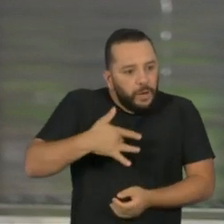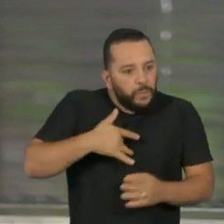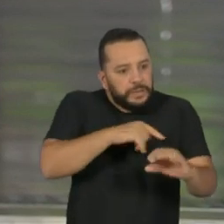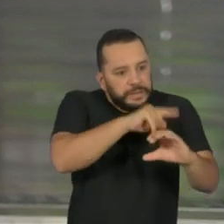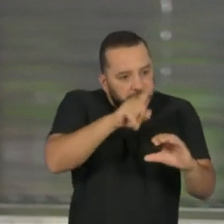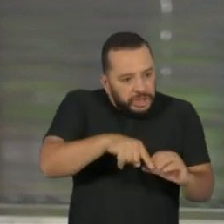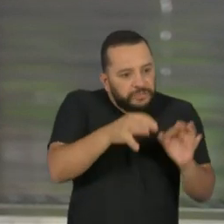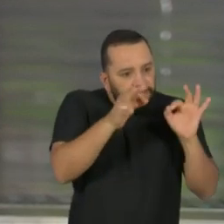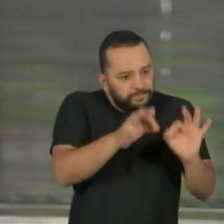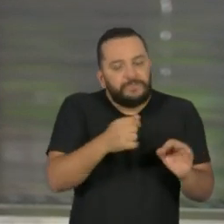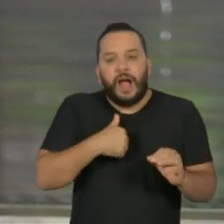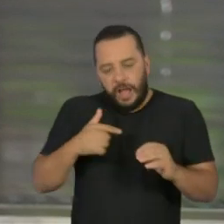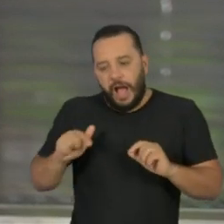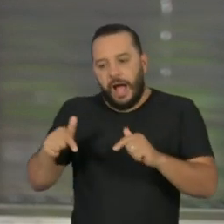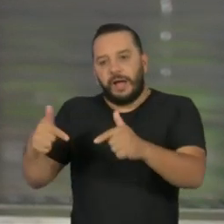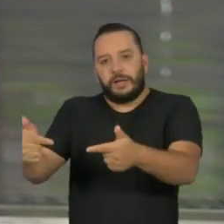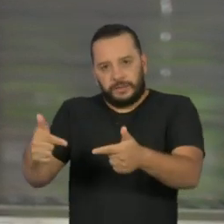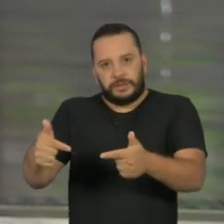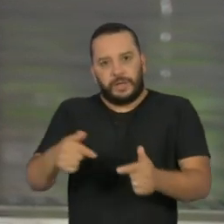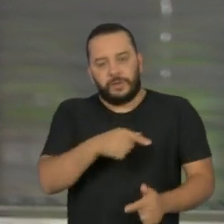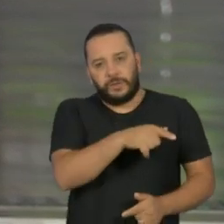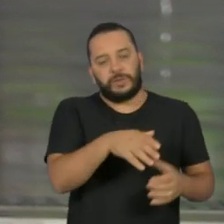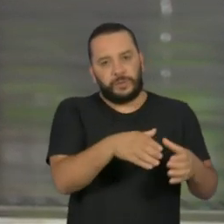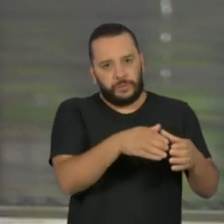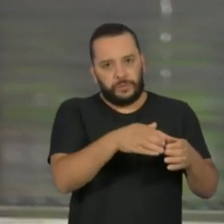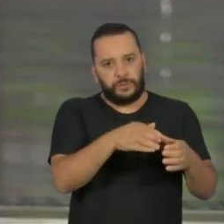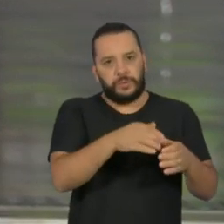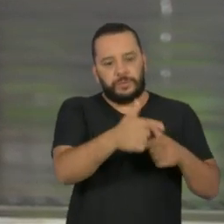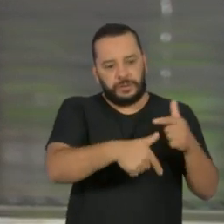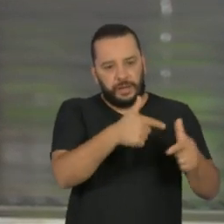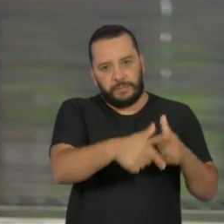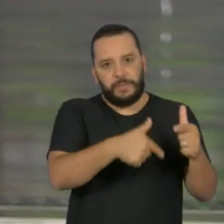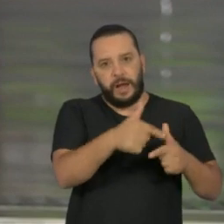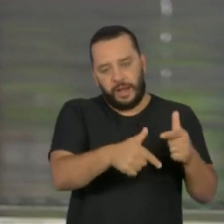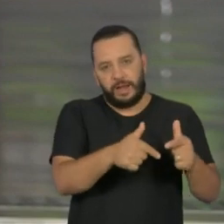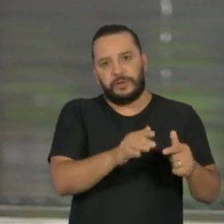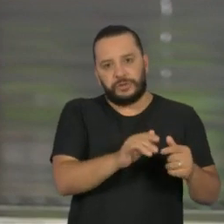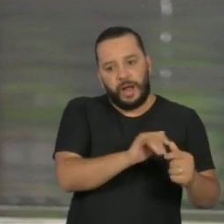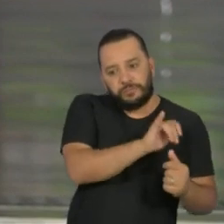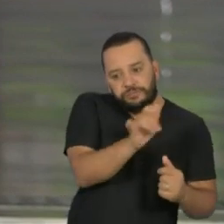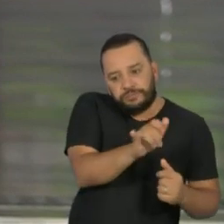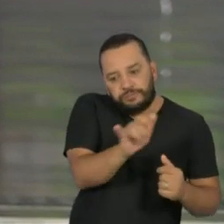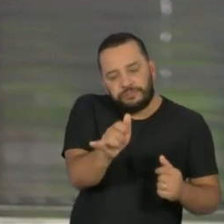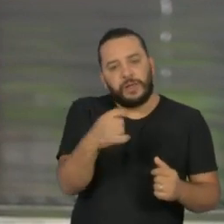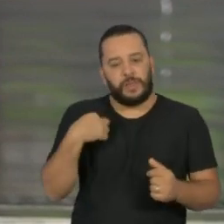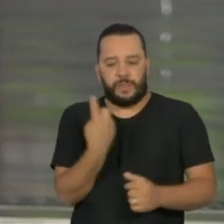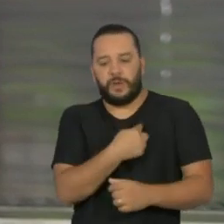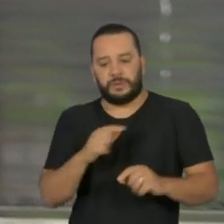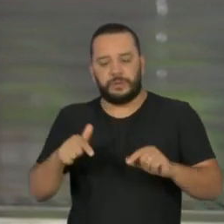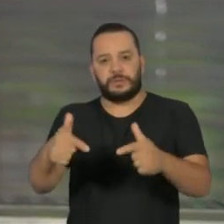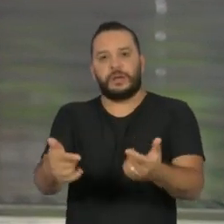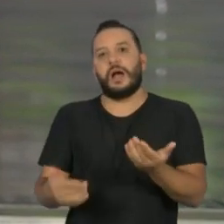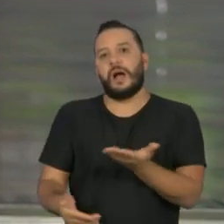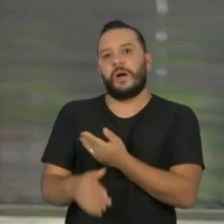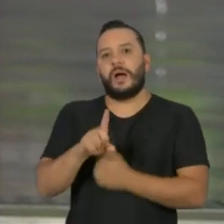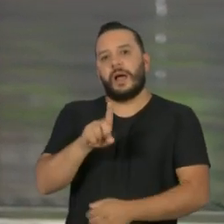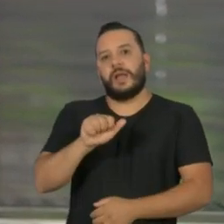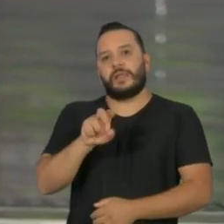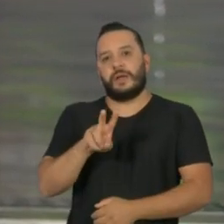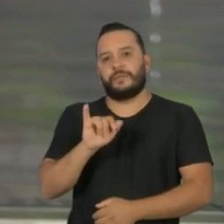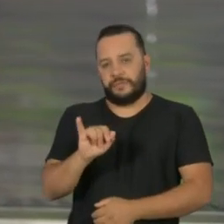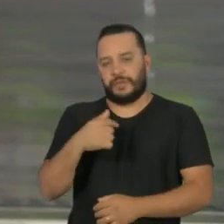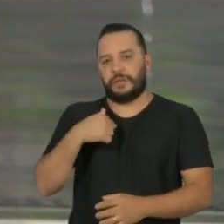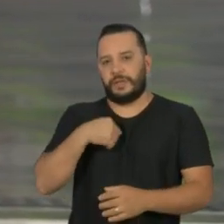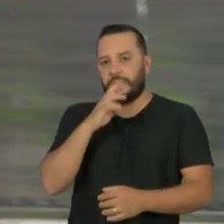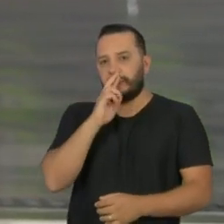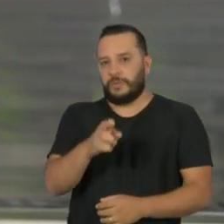científicas, cuidadosamente avaliadas por esse grupo de trabalho que é comandado pelo Dr. Davi Wip, e a ele eu passo agora a palavra para complementar a